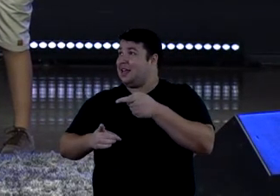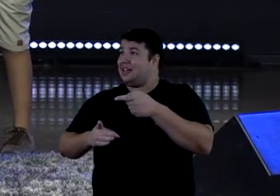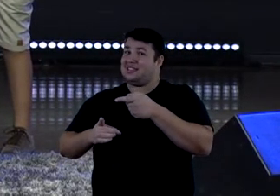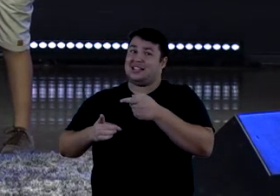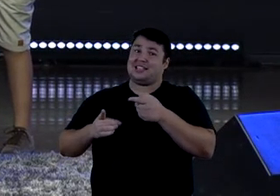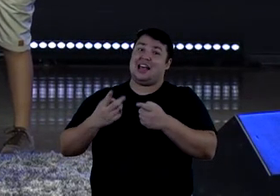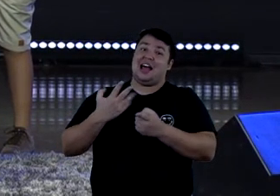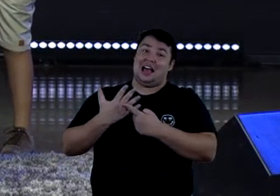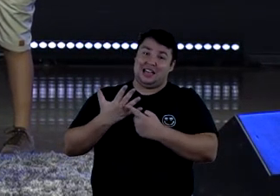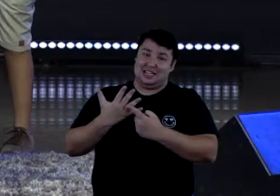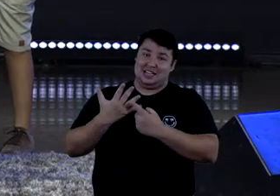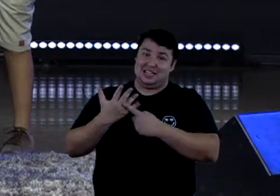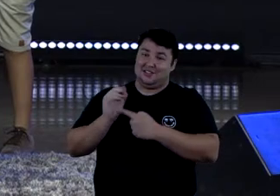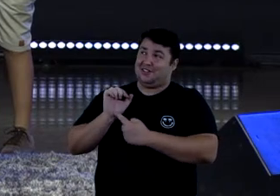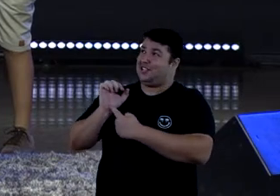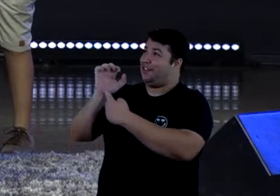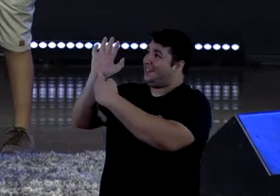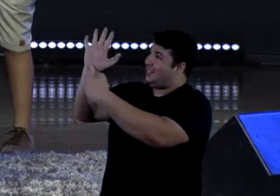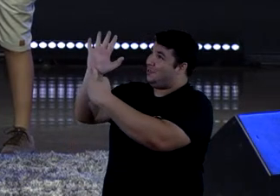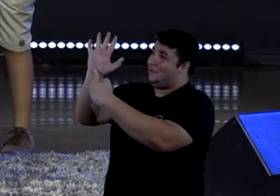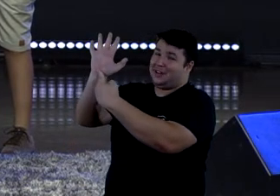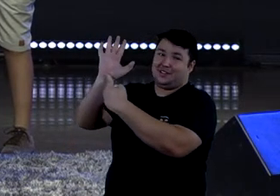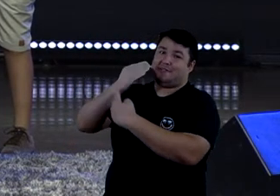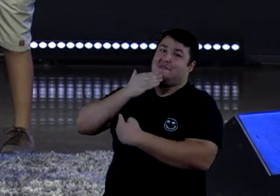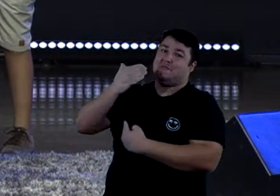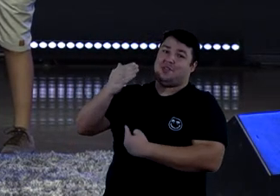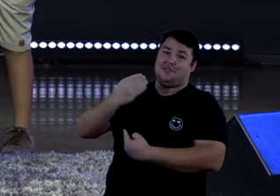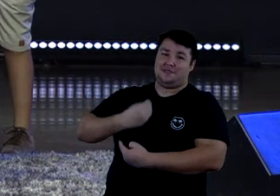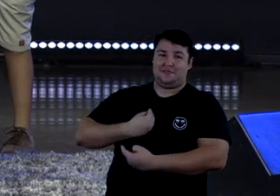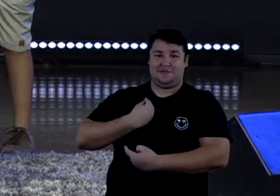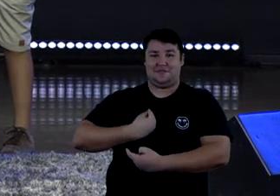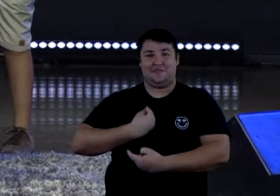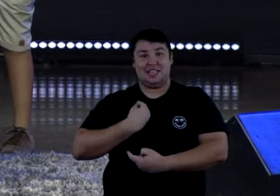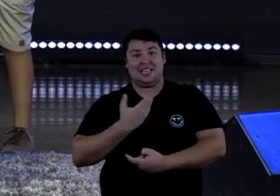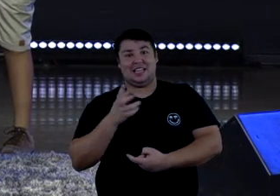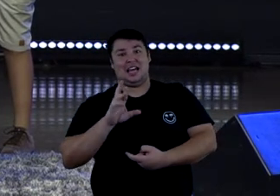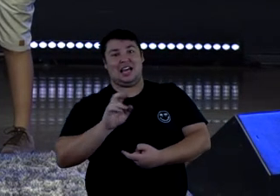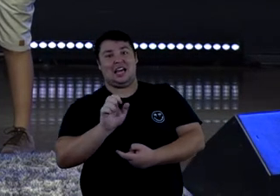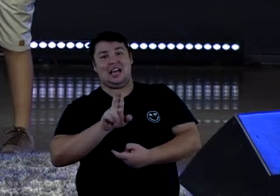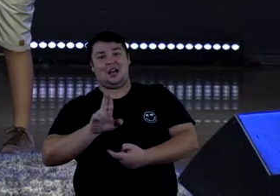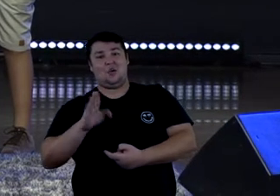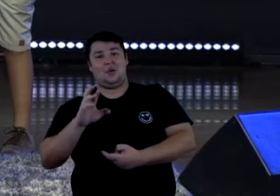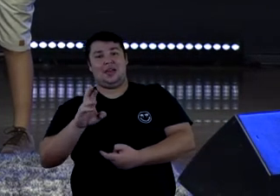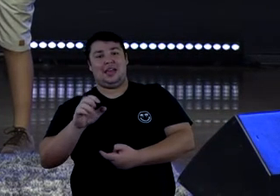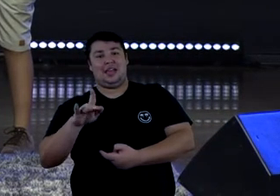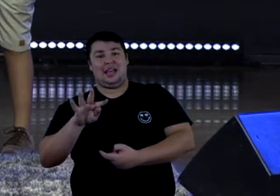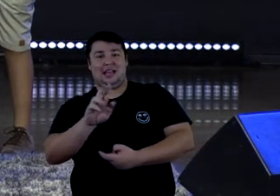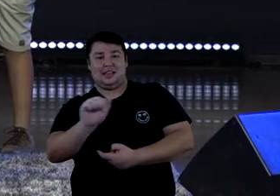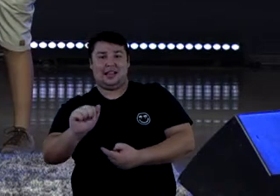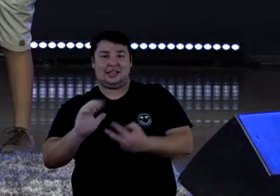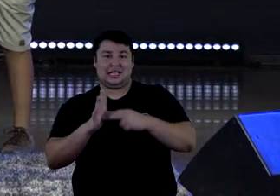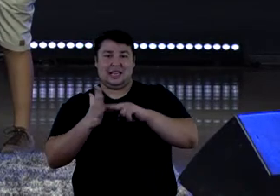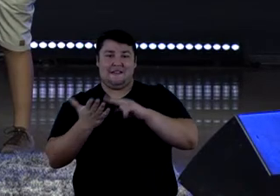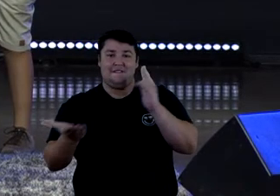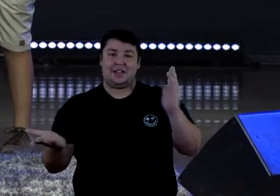a ti. Quero te pedir que para a vida do Raul e da Renata possam ser, Senhor, o